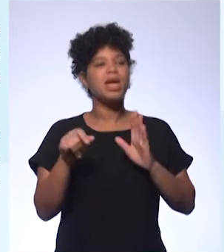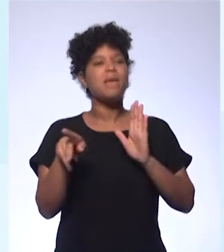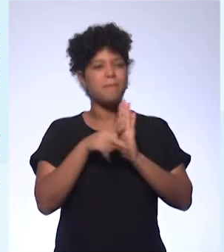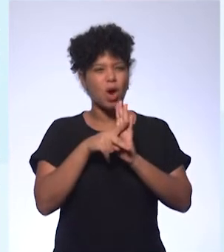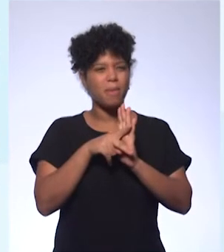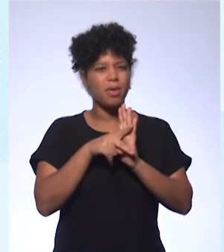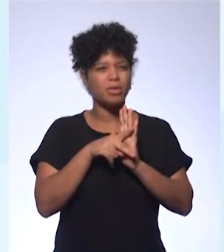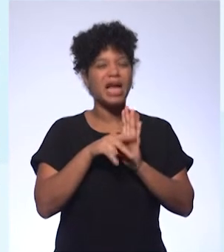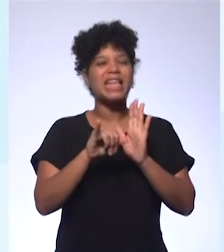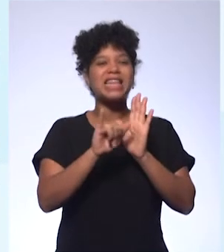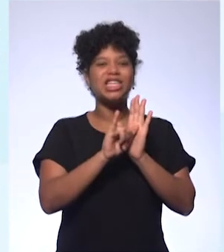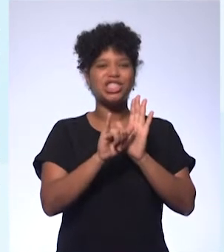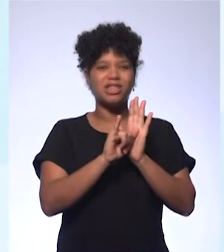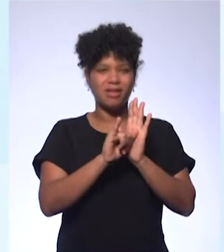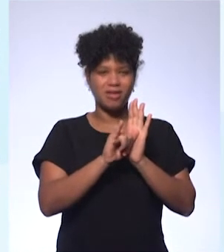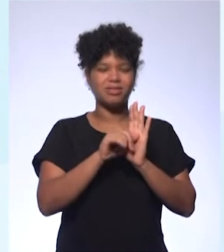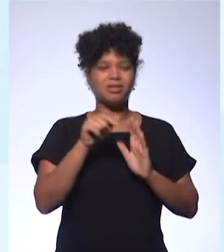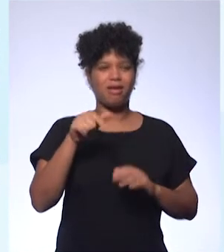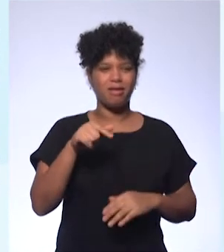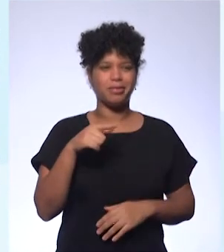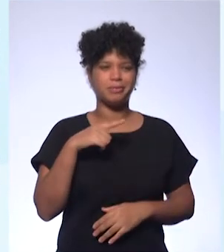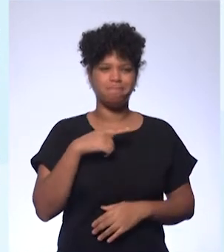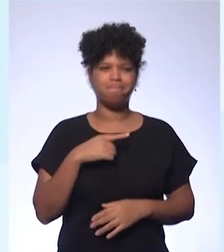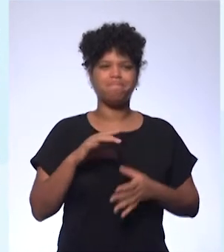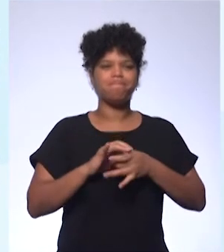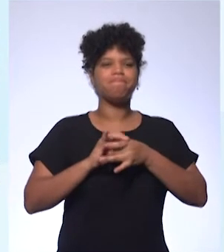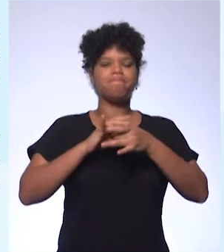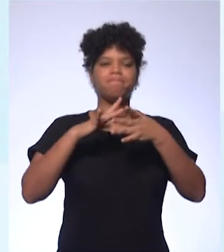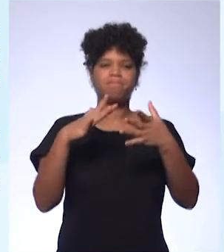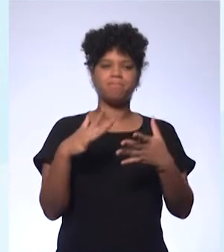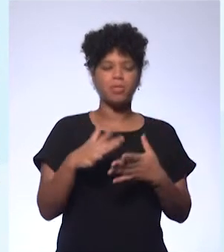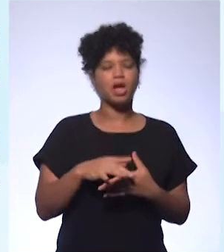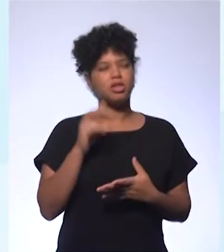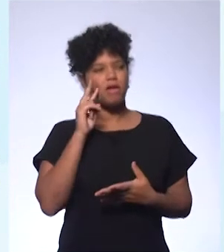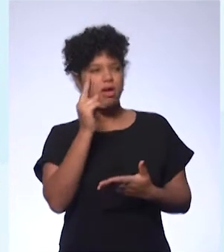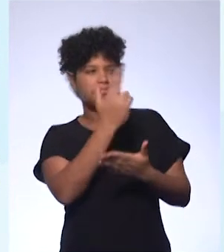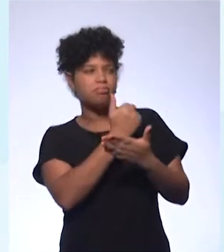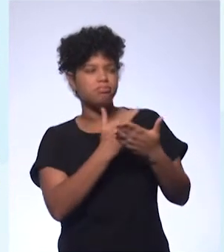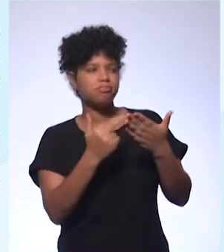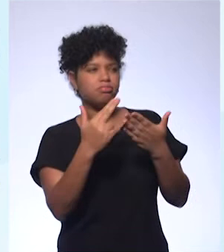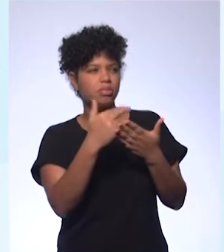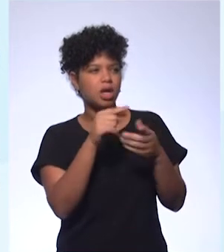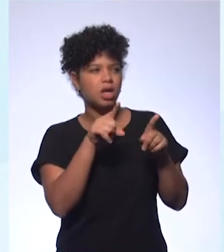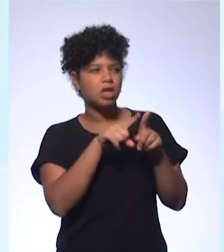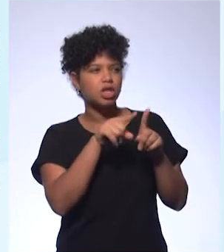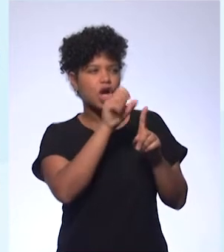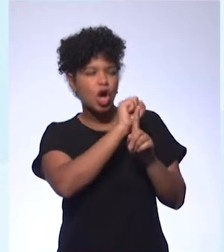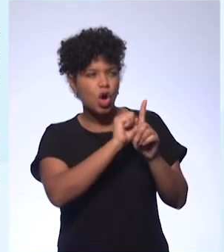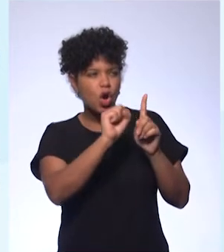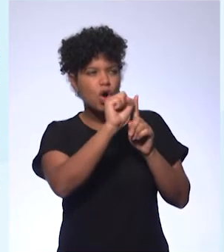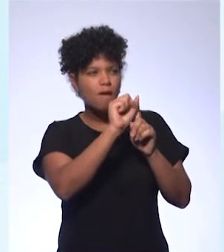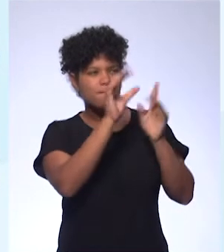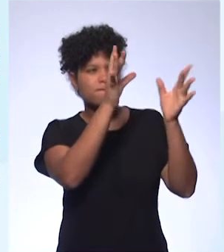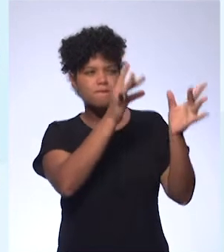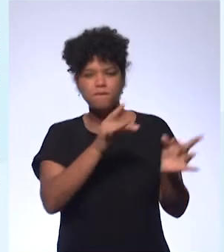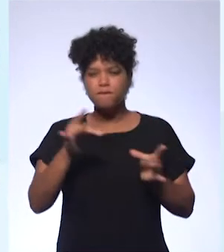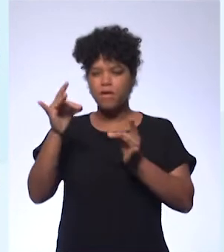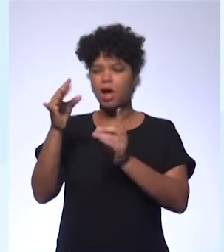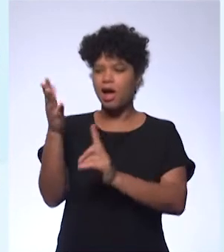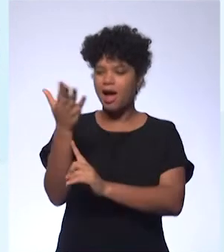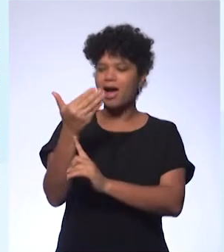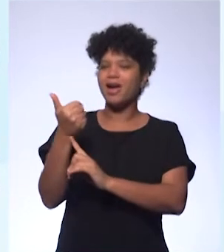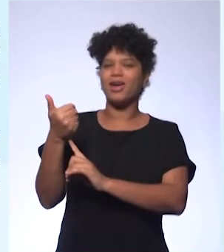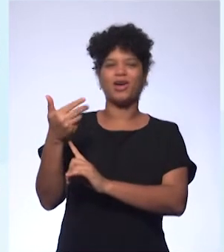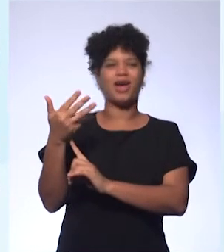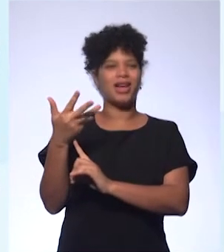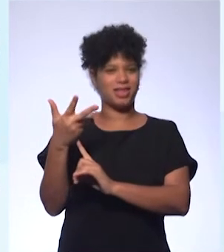muito nas obras da Tarsila do Amaral, a liberdade estética, o surgimento de recortes da vida cotidiana, com alusão à crítica social. Aí a gente